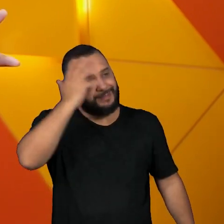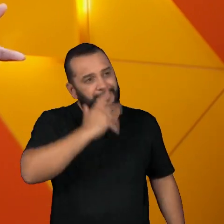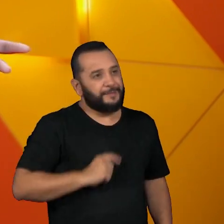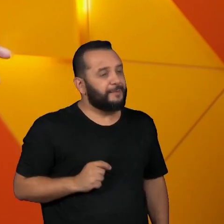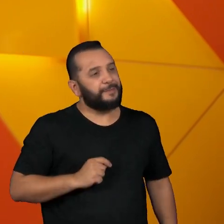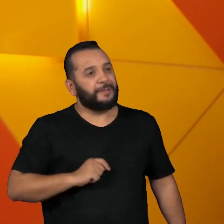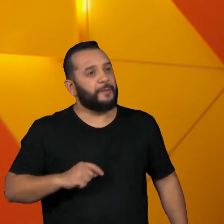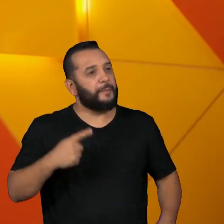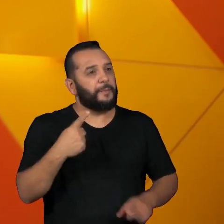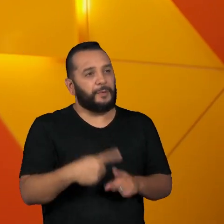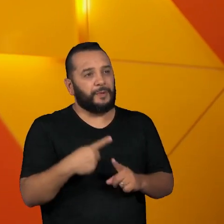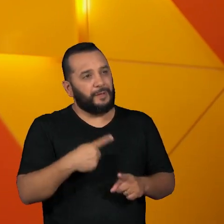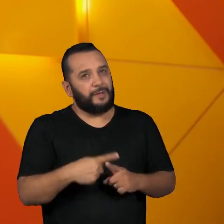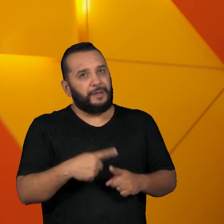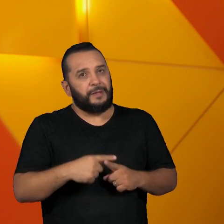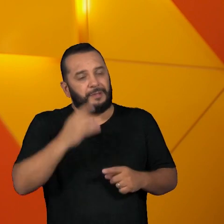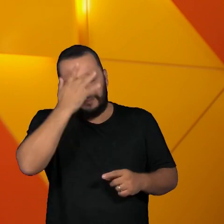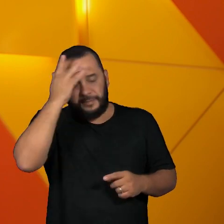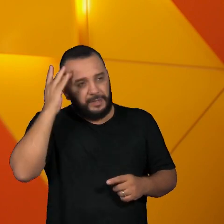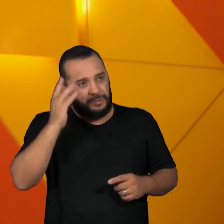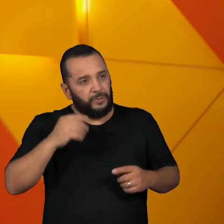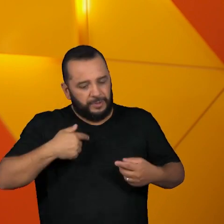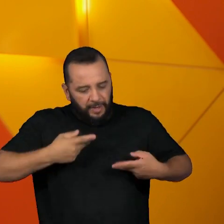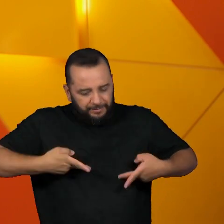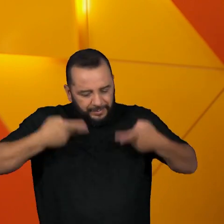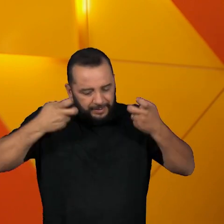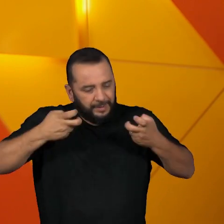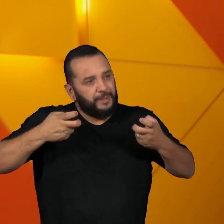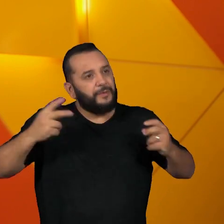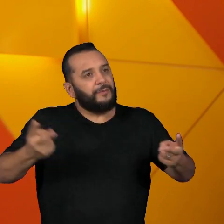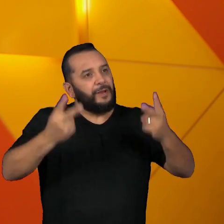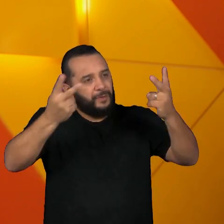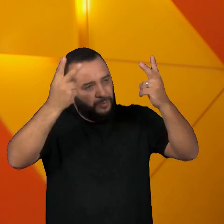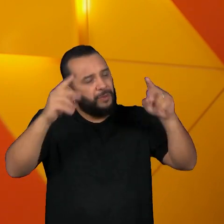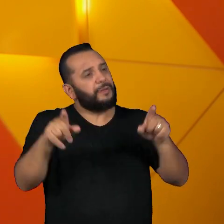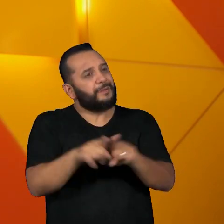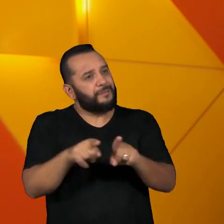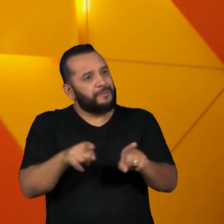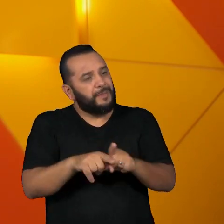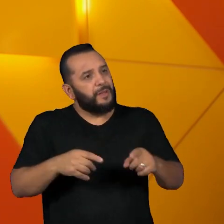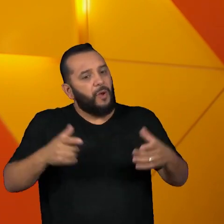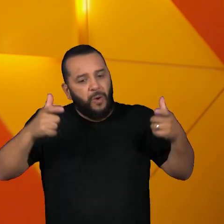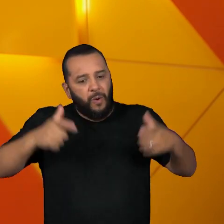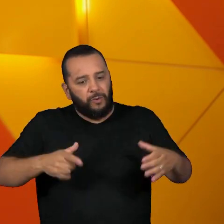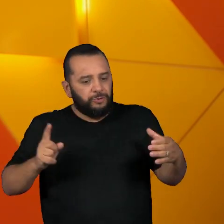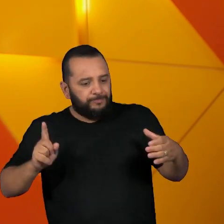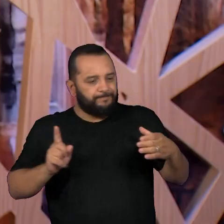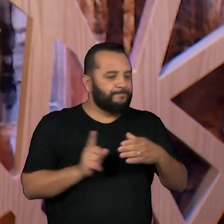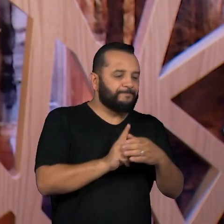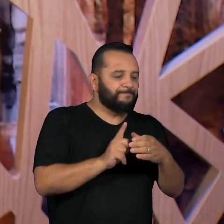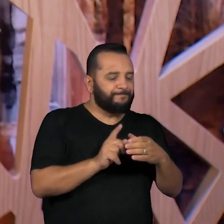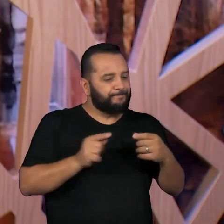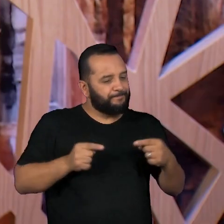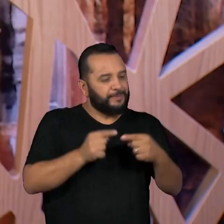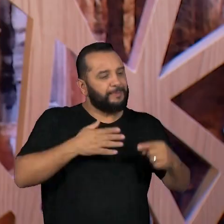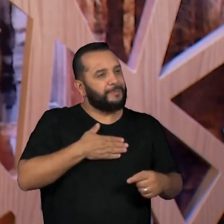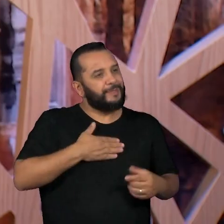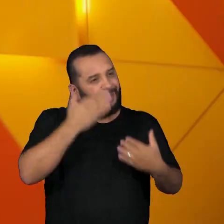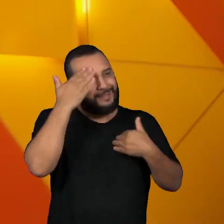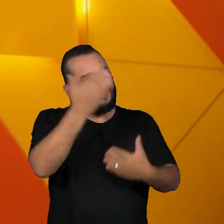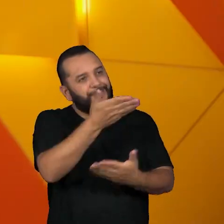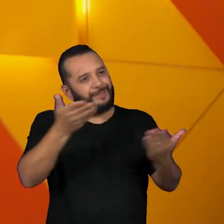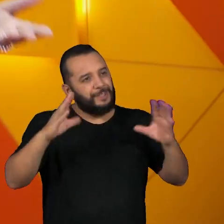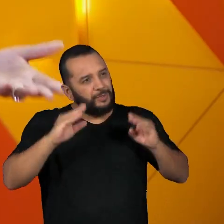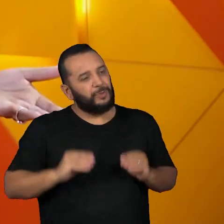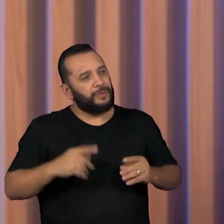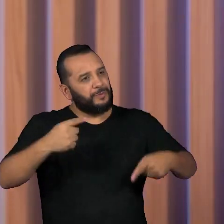possam descobrir o seu valor, o seu lugar no mundo. Eu quero muito agradecer vocês por essa noite de discussões